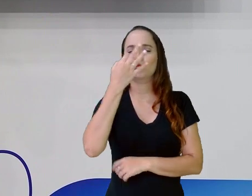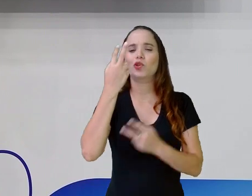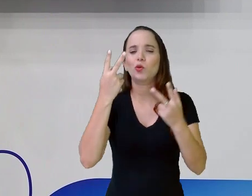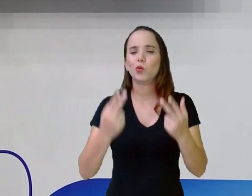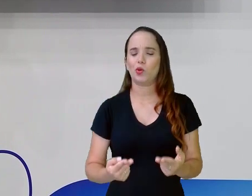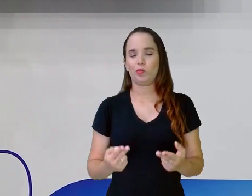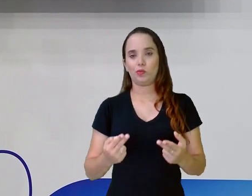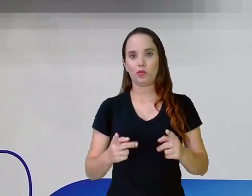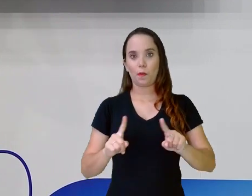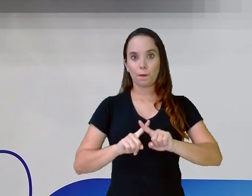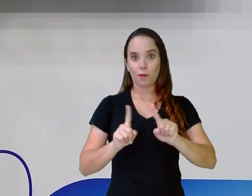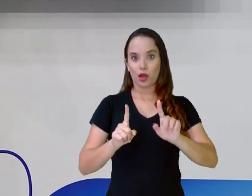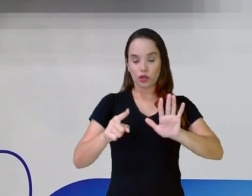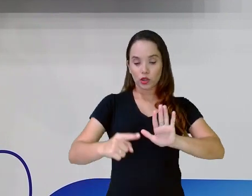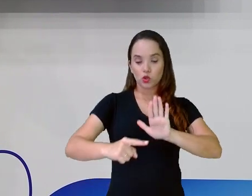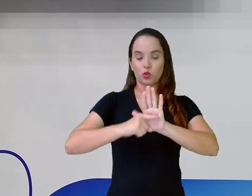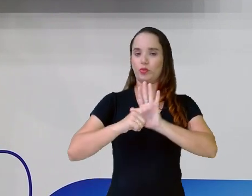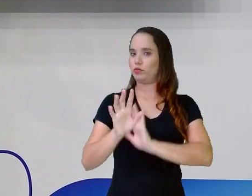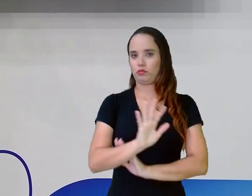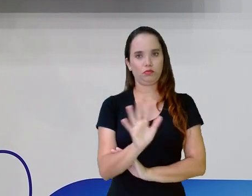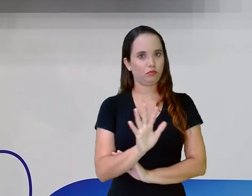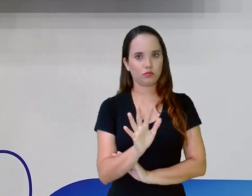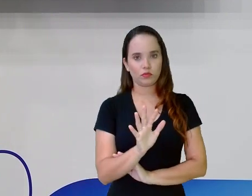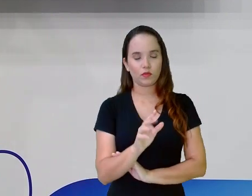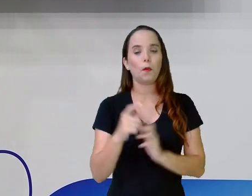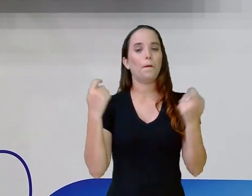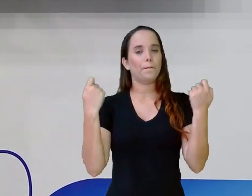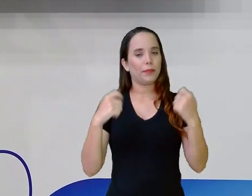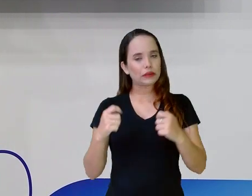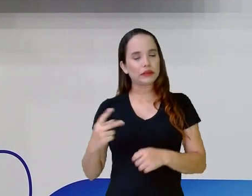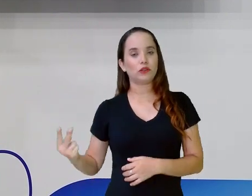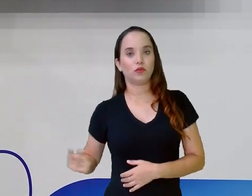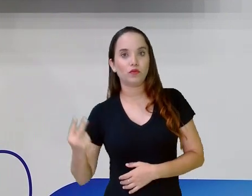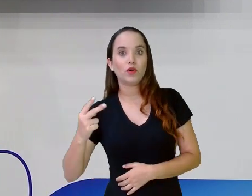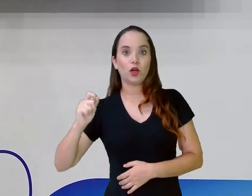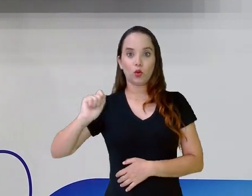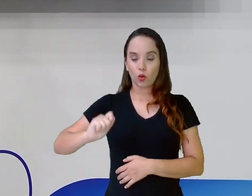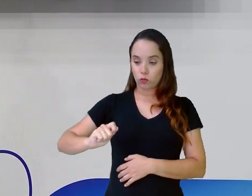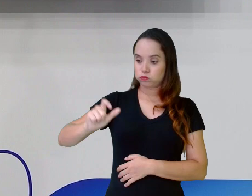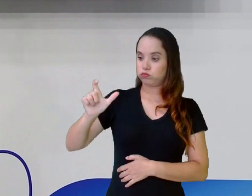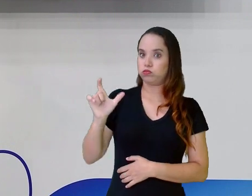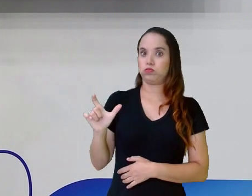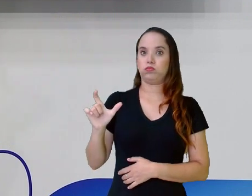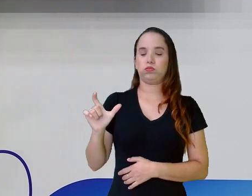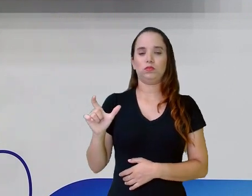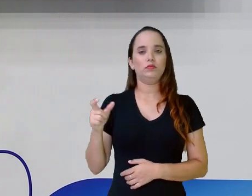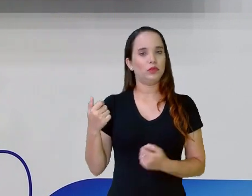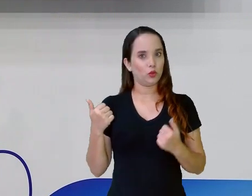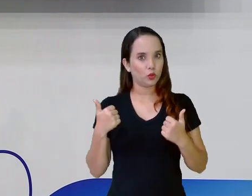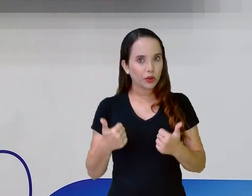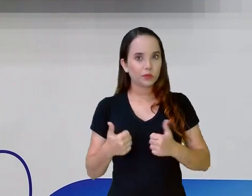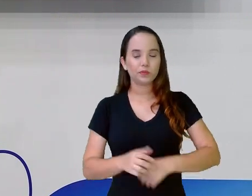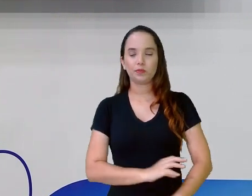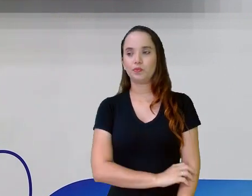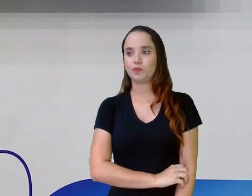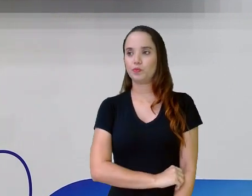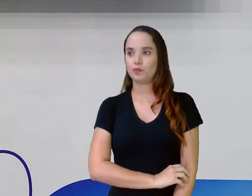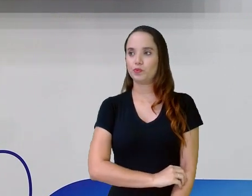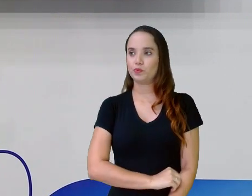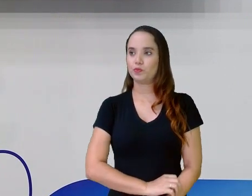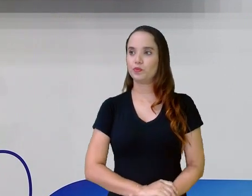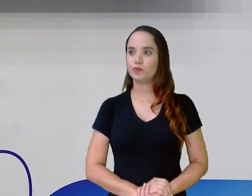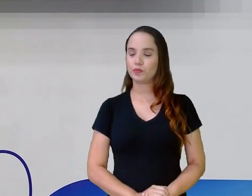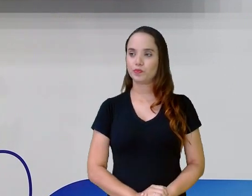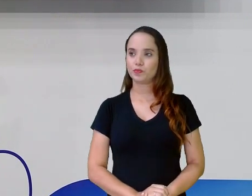a subtração, não. O meu valor maior precisa ser o primeiro termo, beleza? Vamos seguindo.